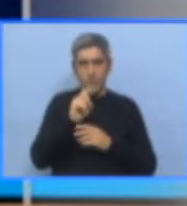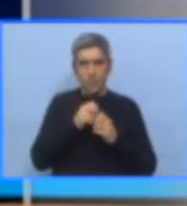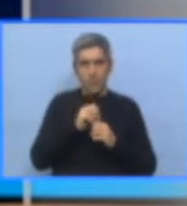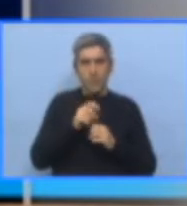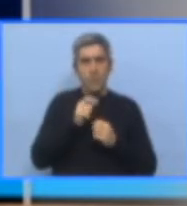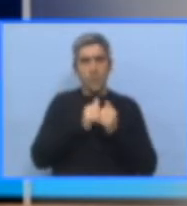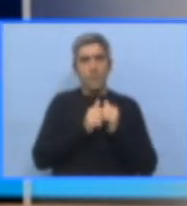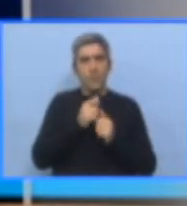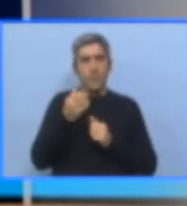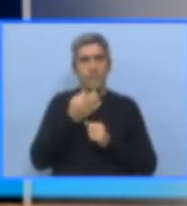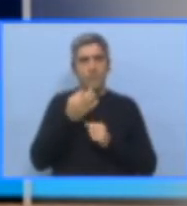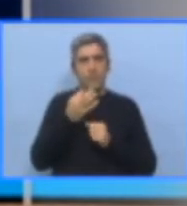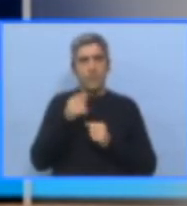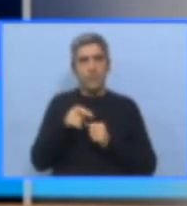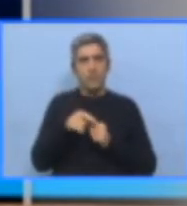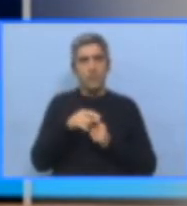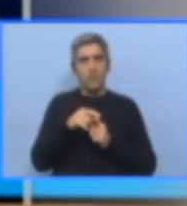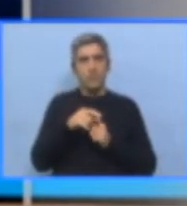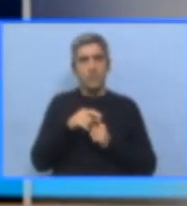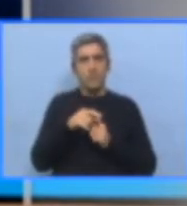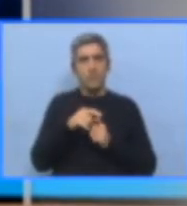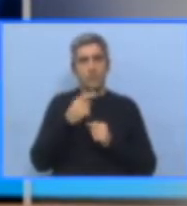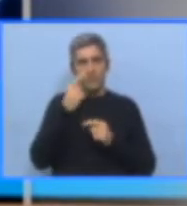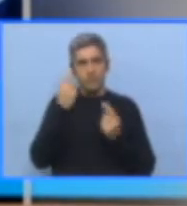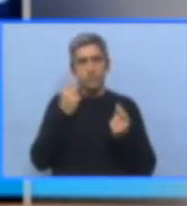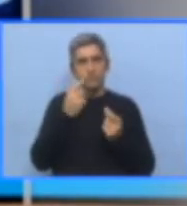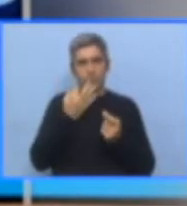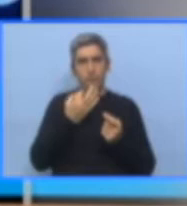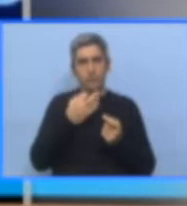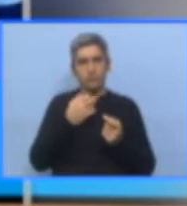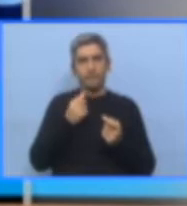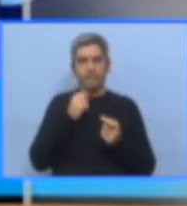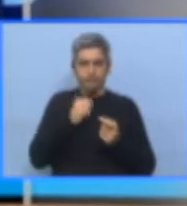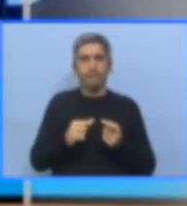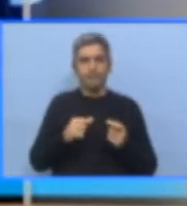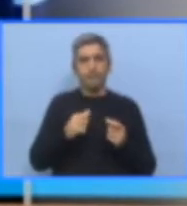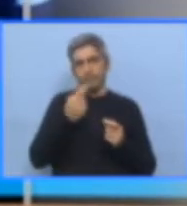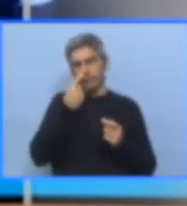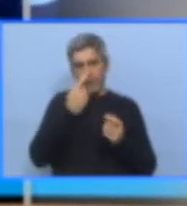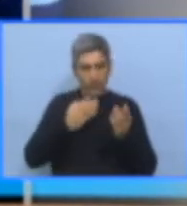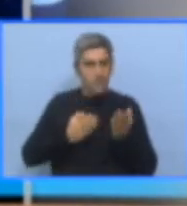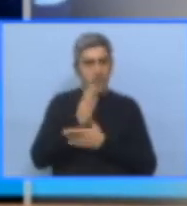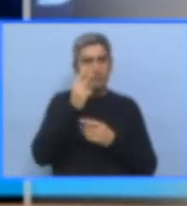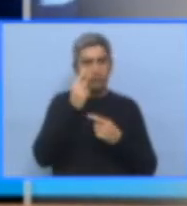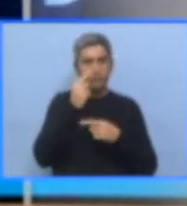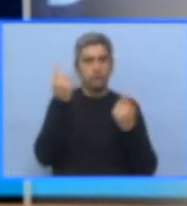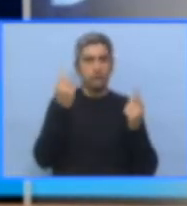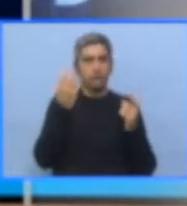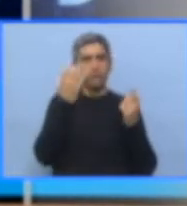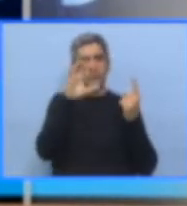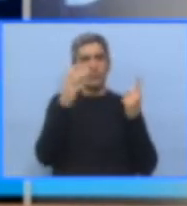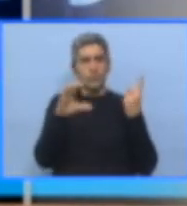Os documentos foram publicados, ela acabou por decidir que os documentos